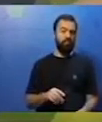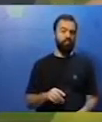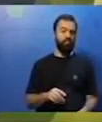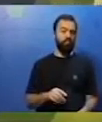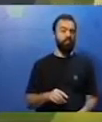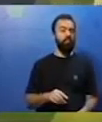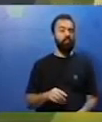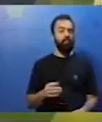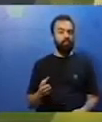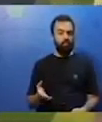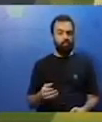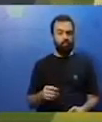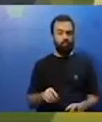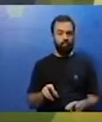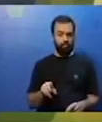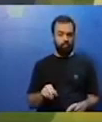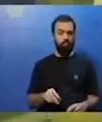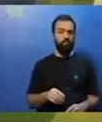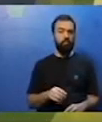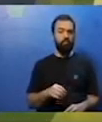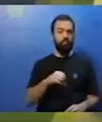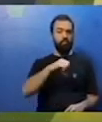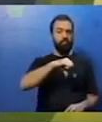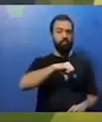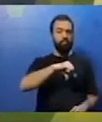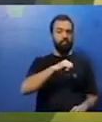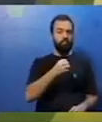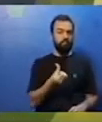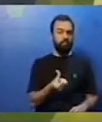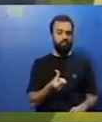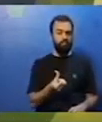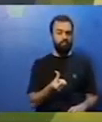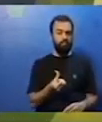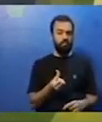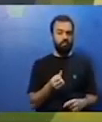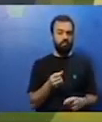96 dividido por 12, 8.